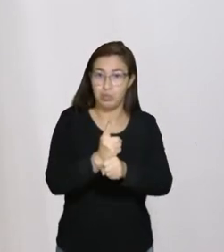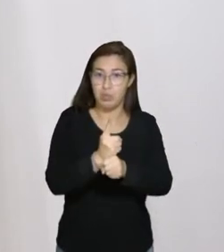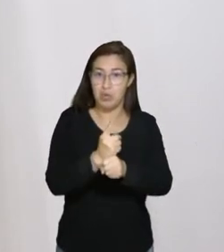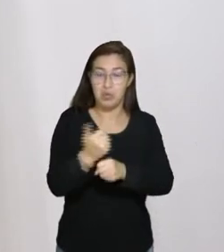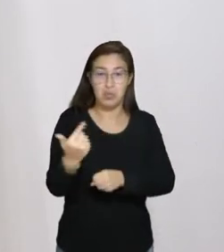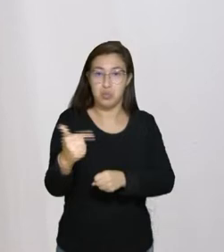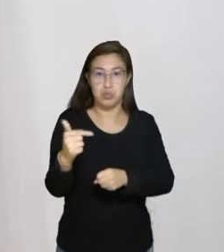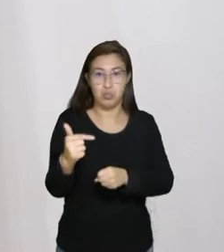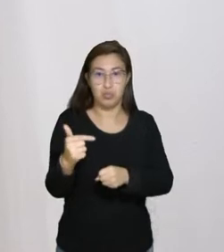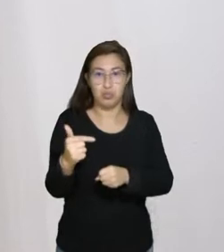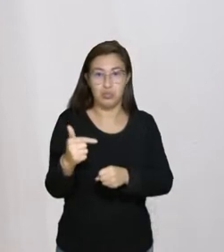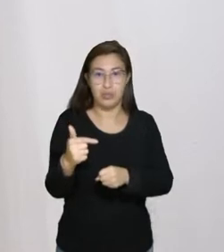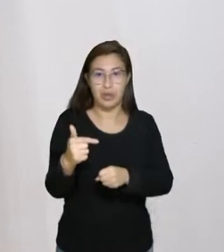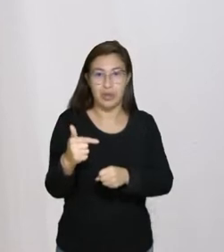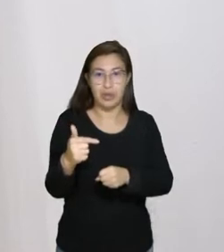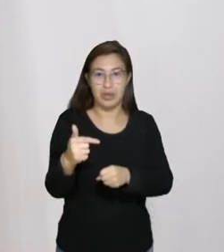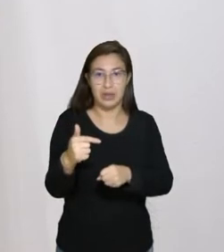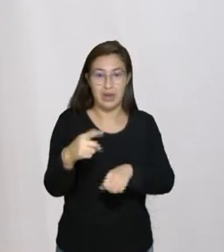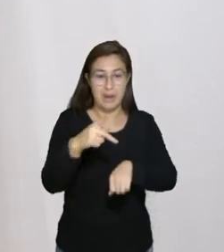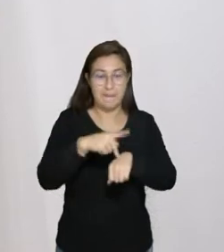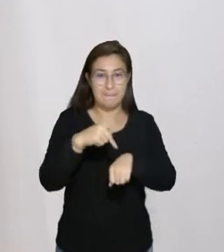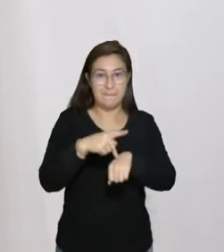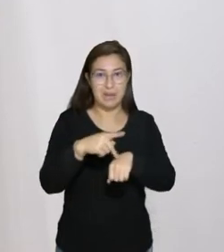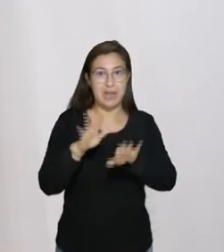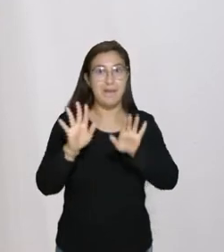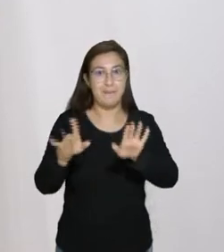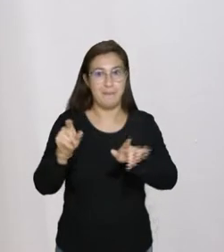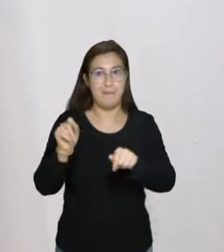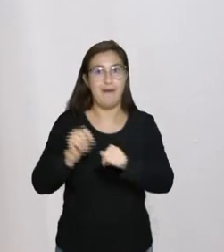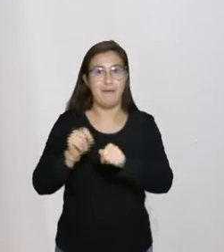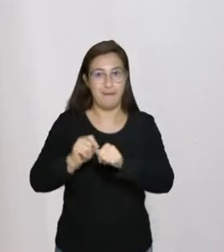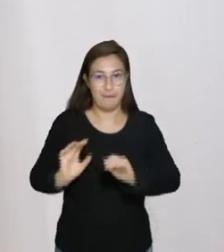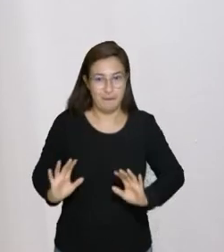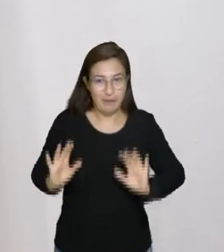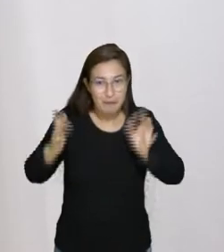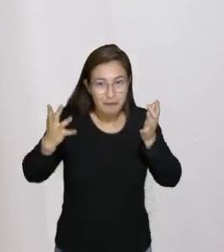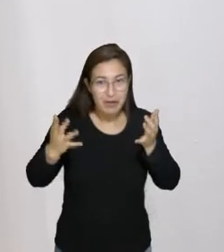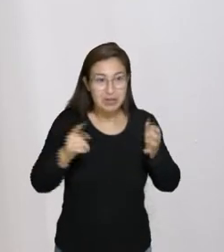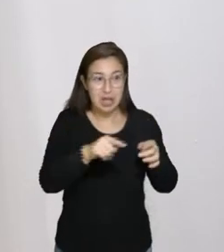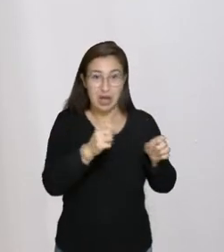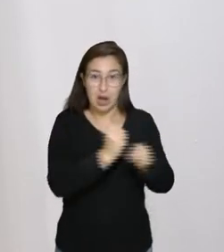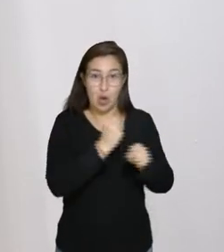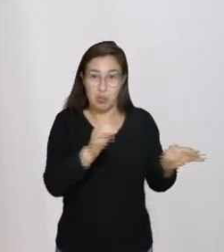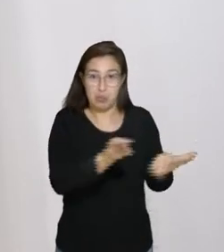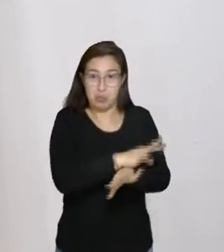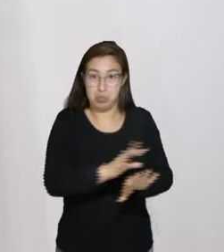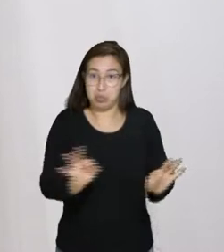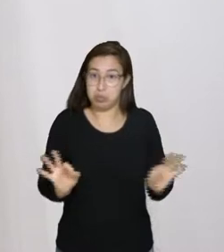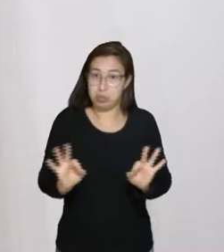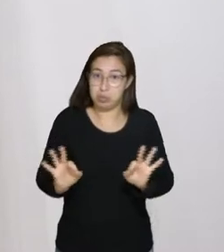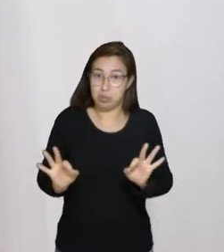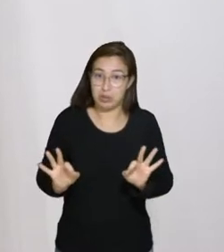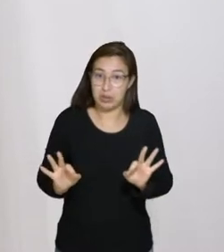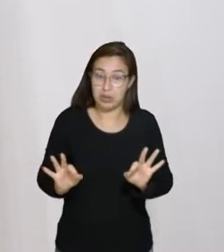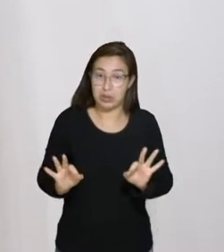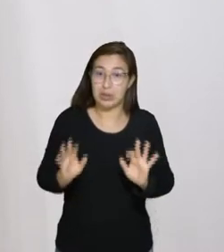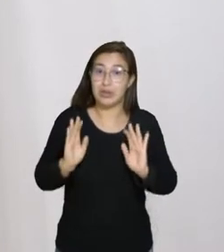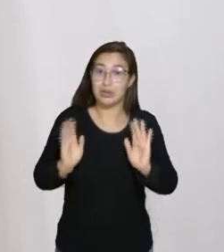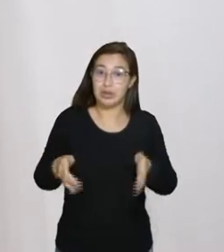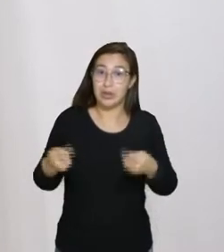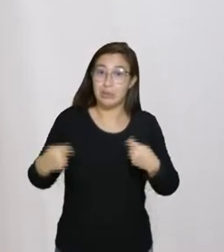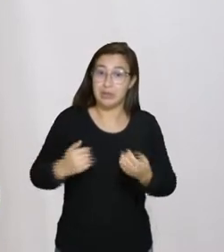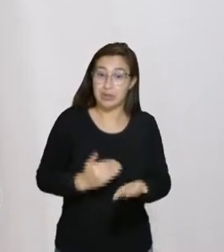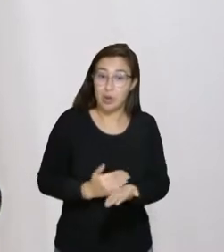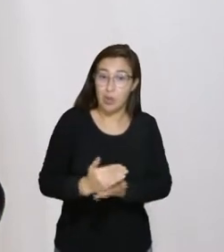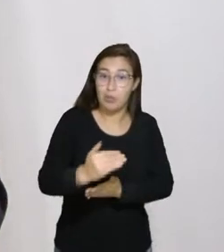Mas a festa da obra foi feita. E quem acompanhou parece que a obra já era para começar no outro